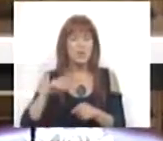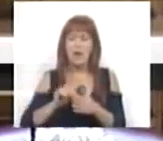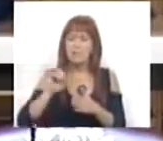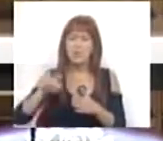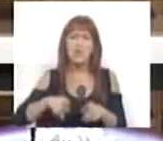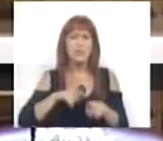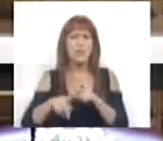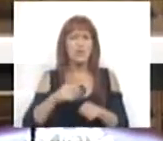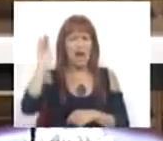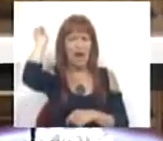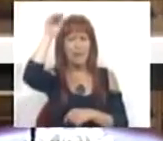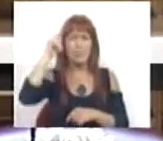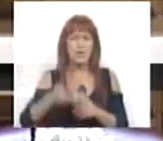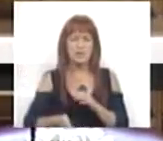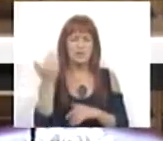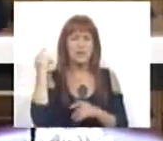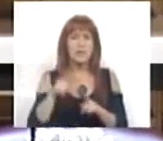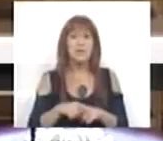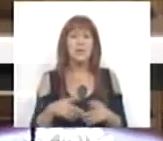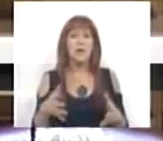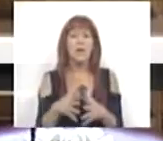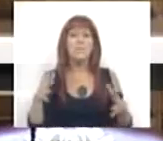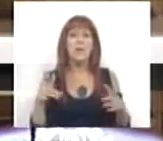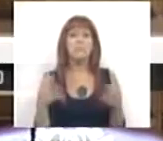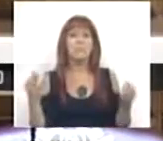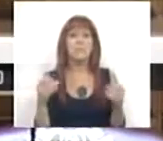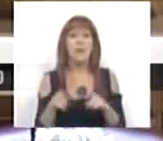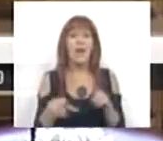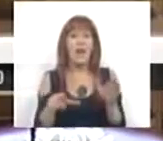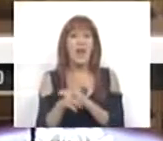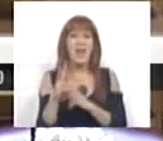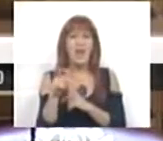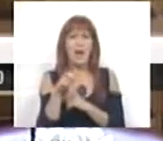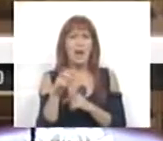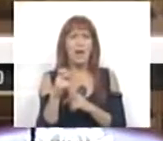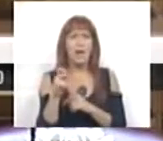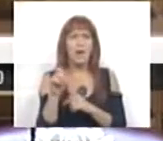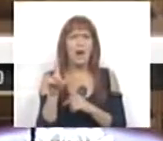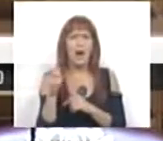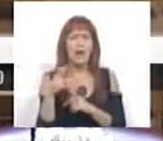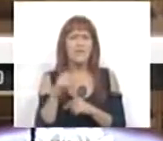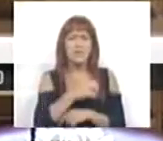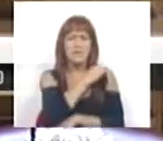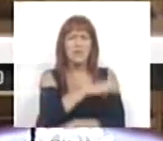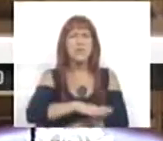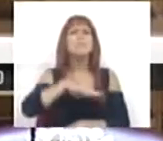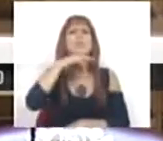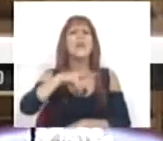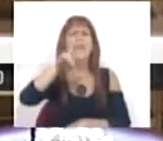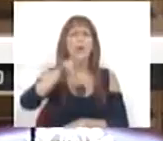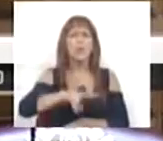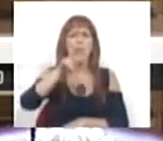eliminar deputados republicanos, pois eles chamaria à lei ratas, à lei de relvas, uma ignóbil porcaria